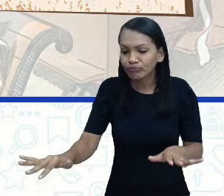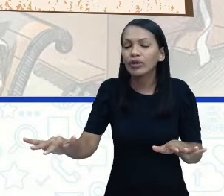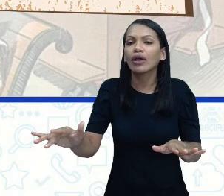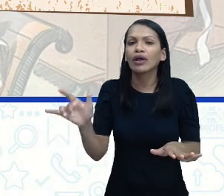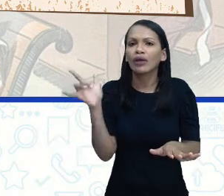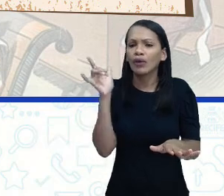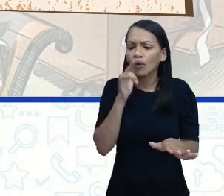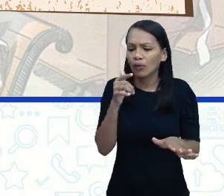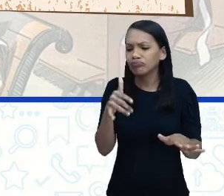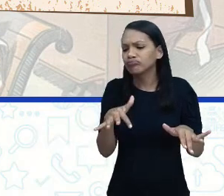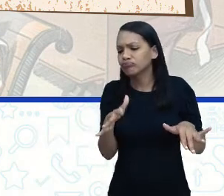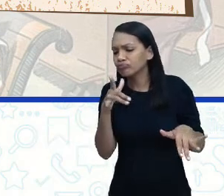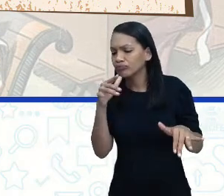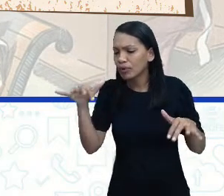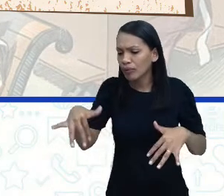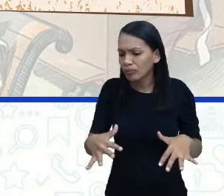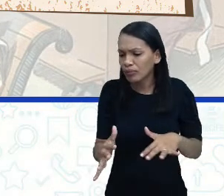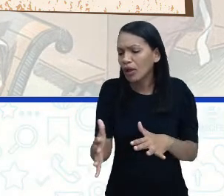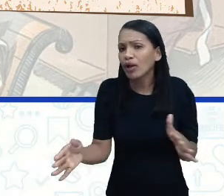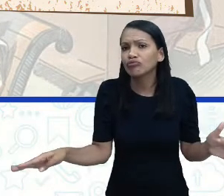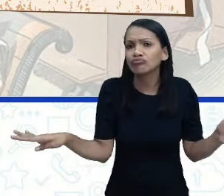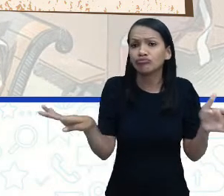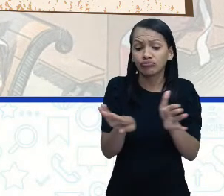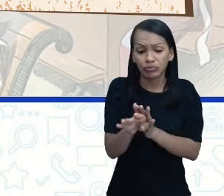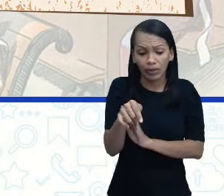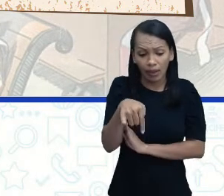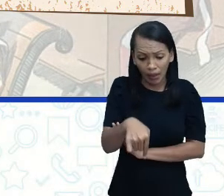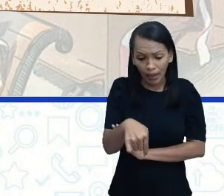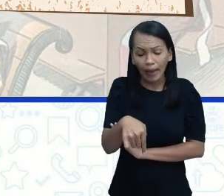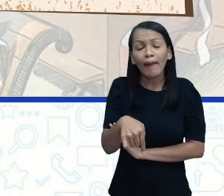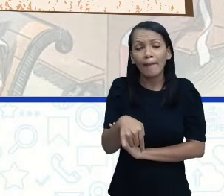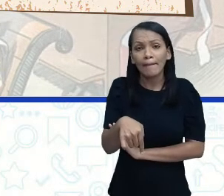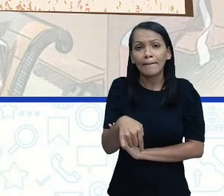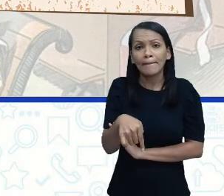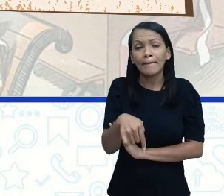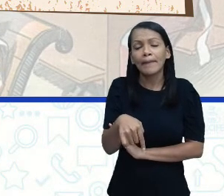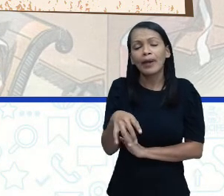onde alguns desses primeiros